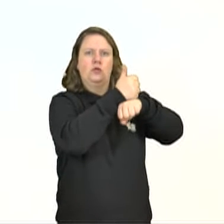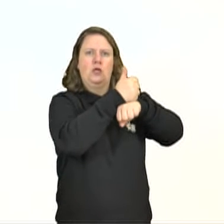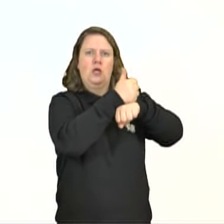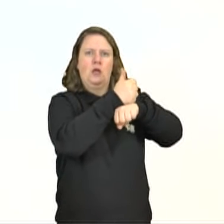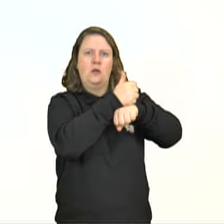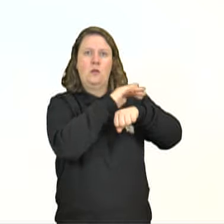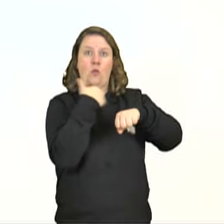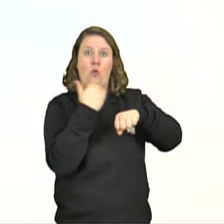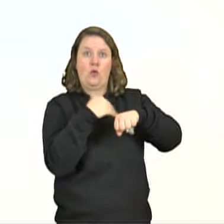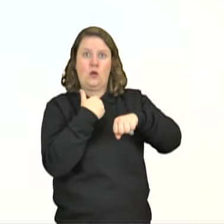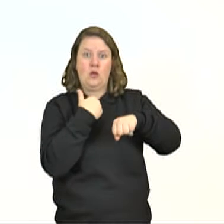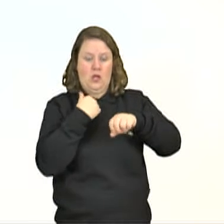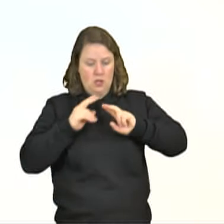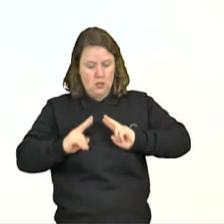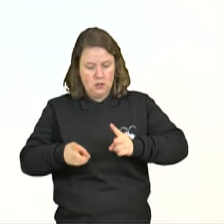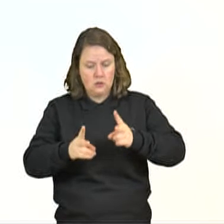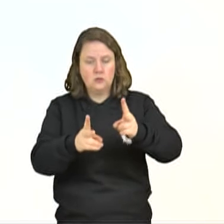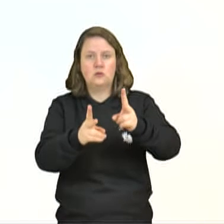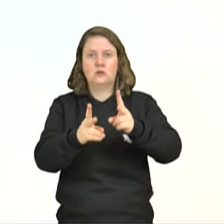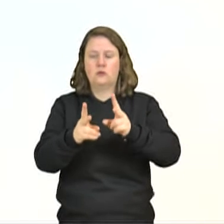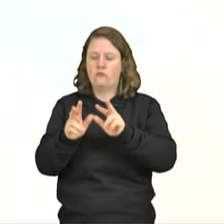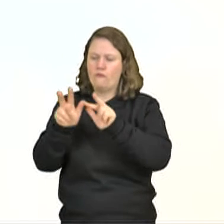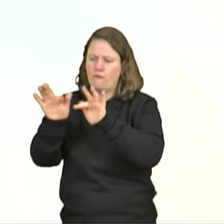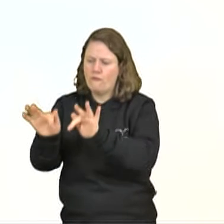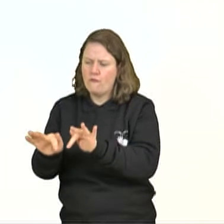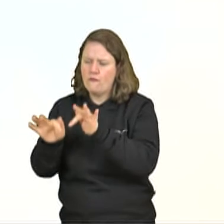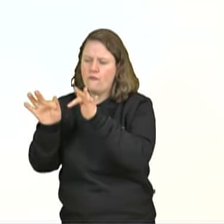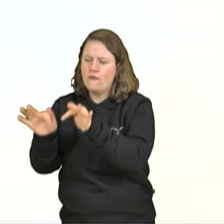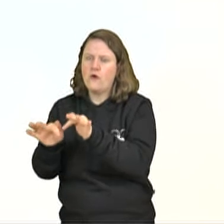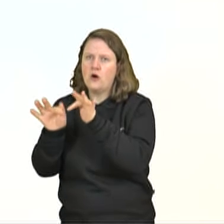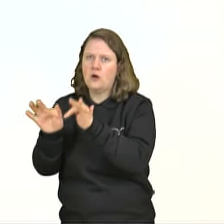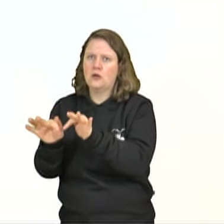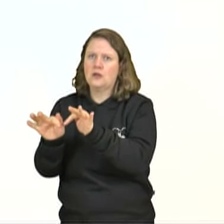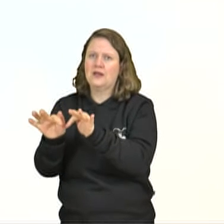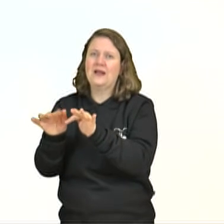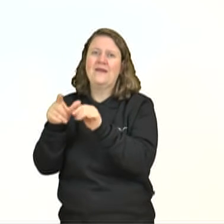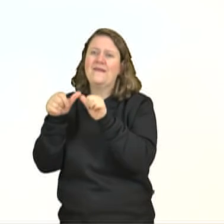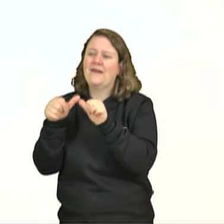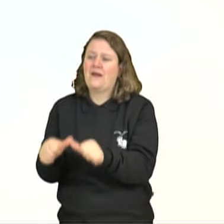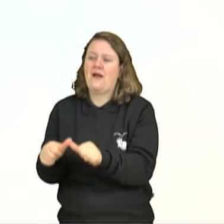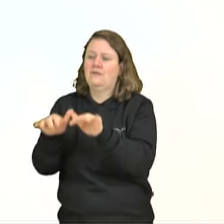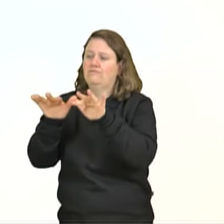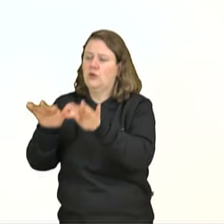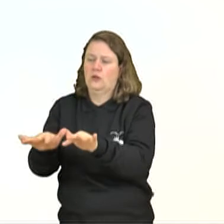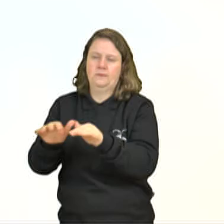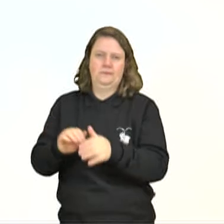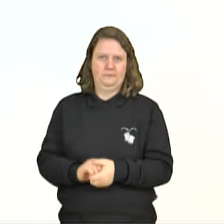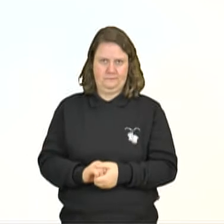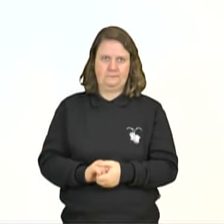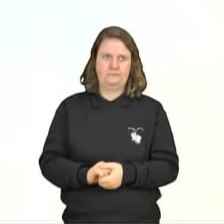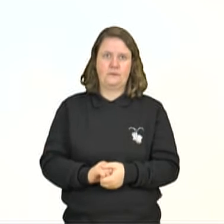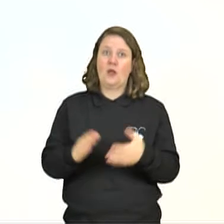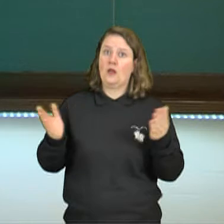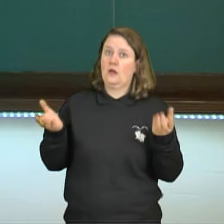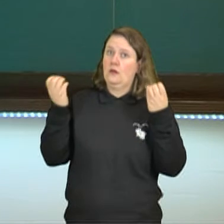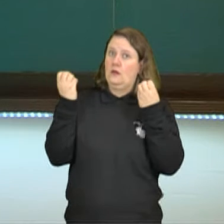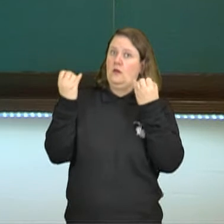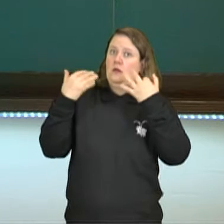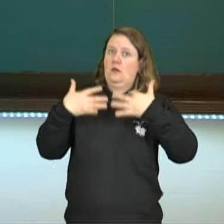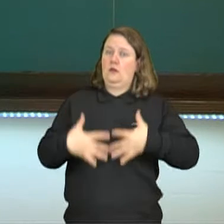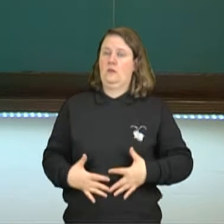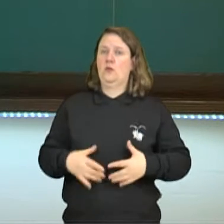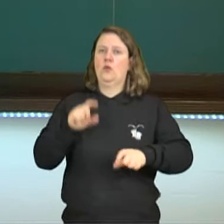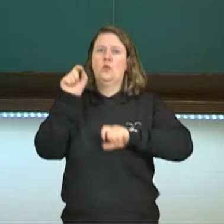ao feudo, ou seja, encontrava-se preso à terra. Então aqui, ó, explique o que era